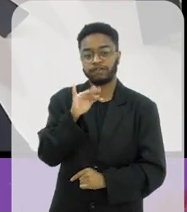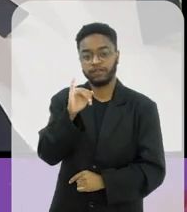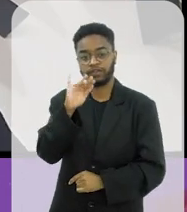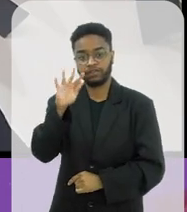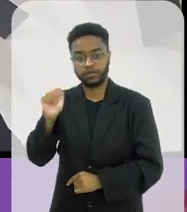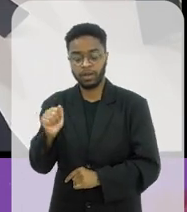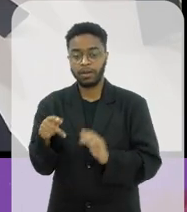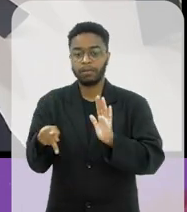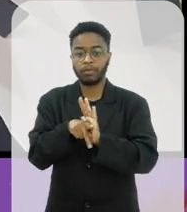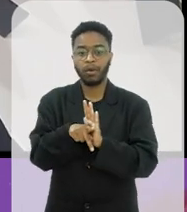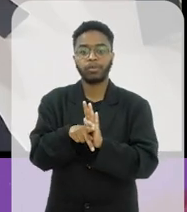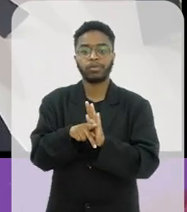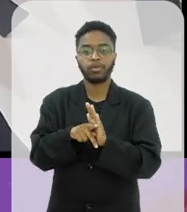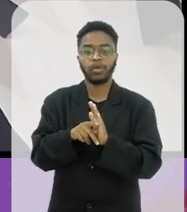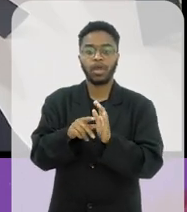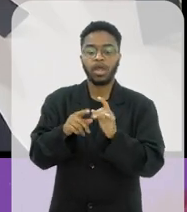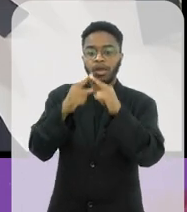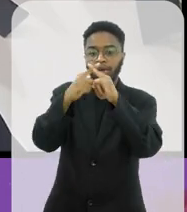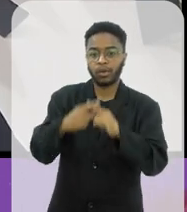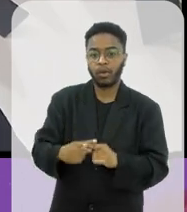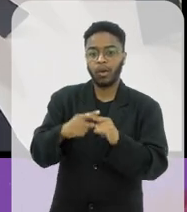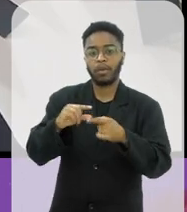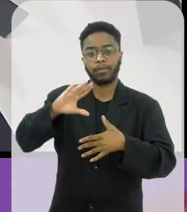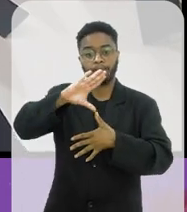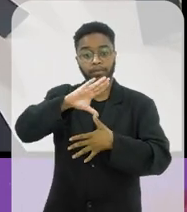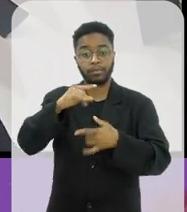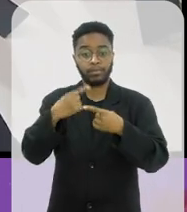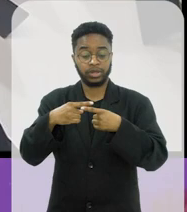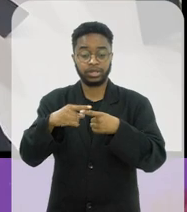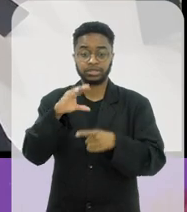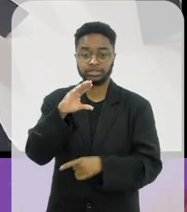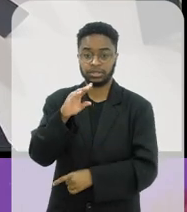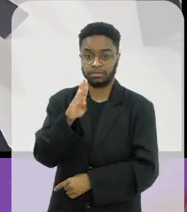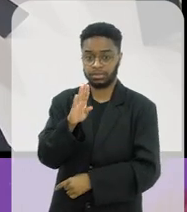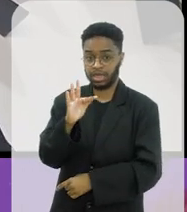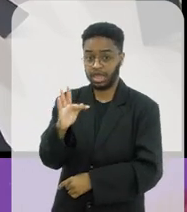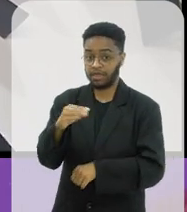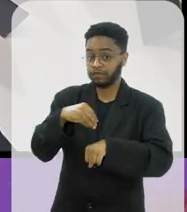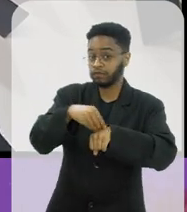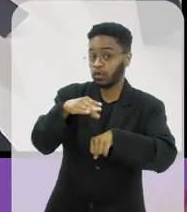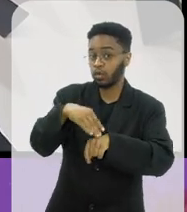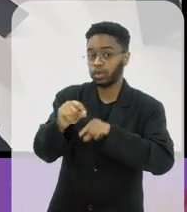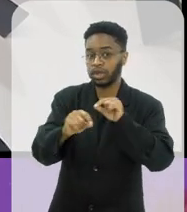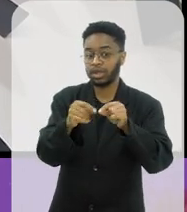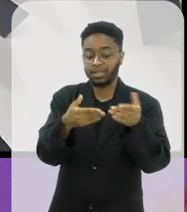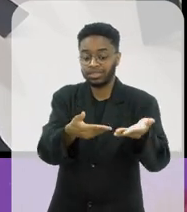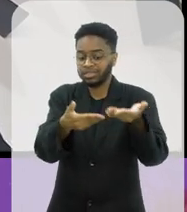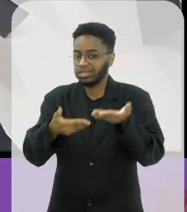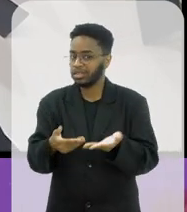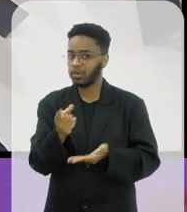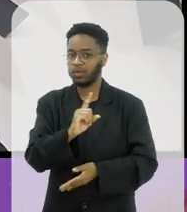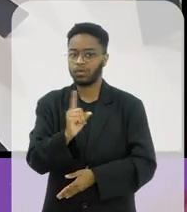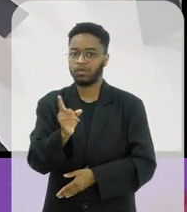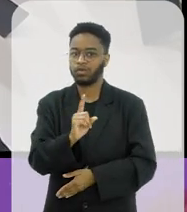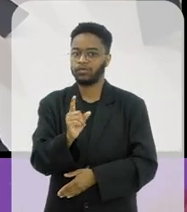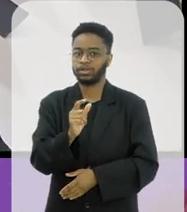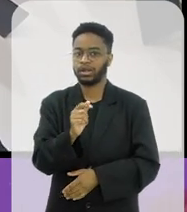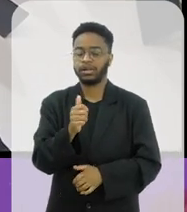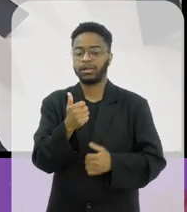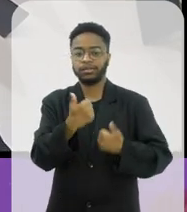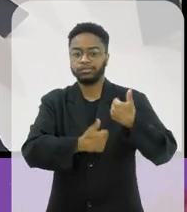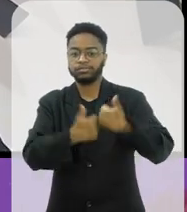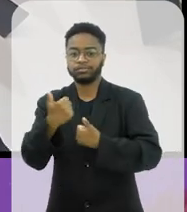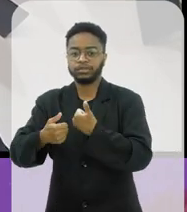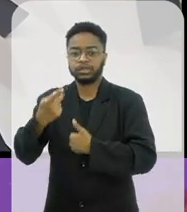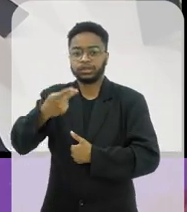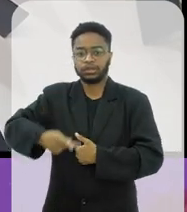Copa América. E não foi à toa que a CBF deve ter orientado Dorival Júnior a não convocar os jogadores aqui